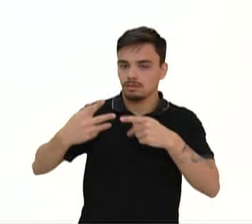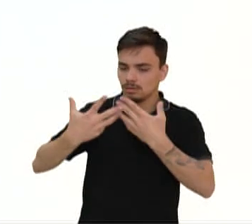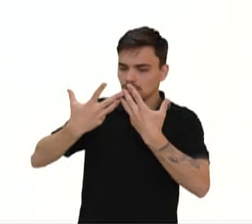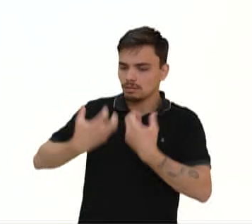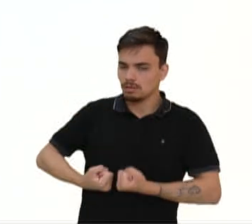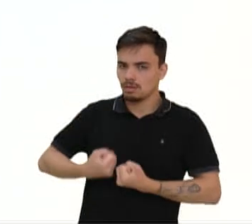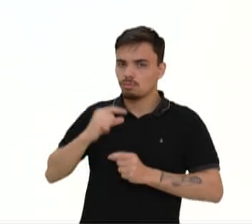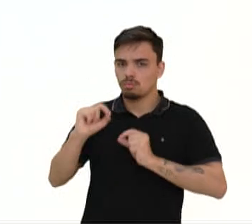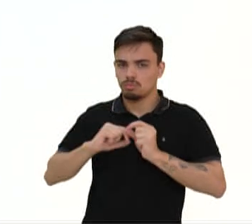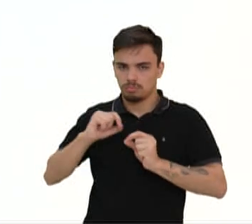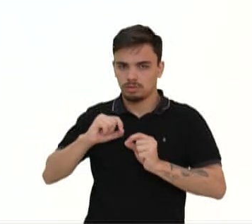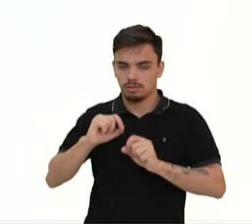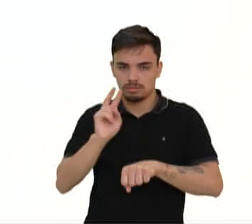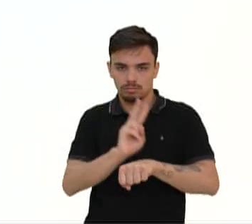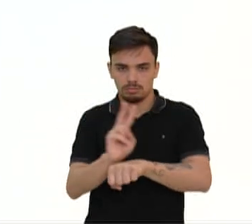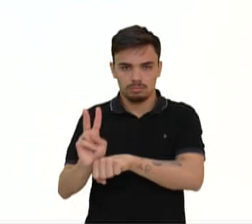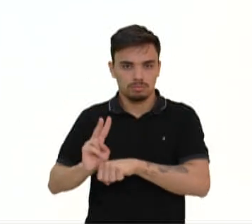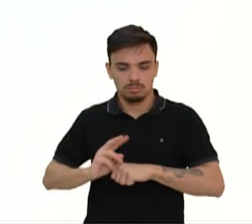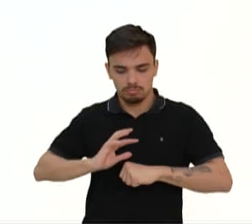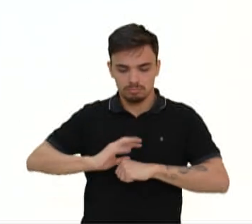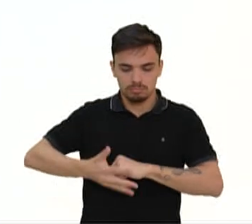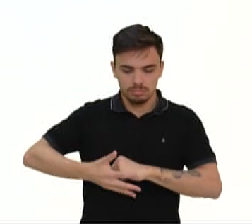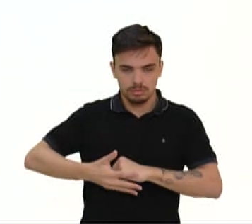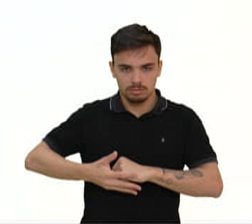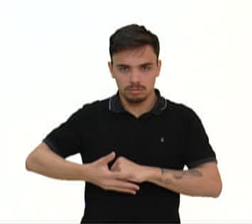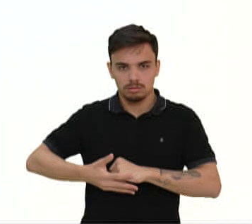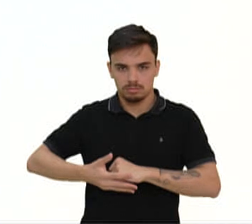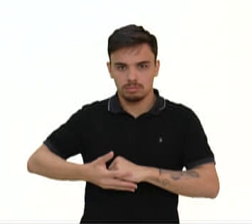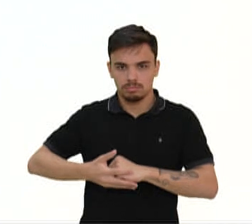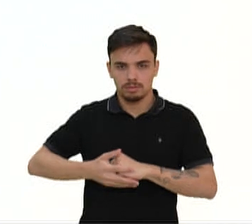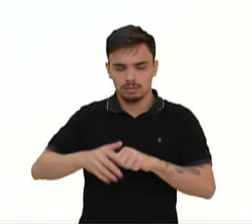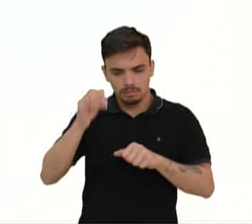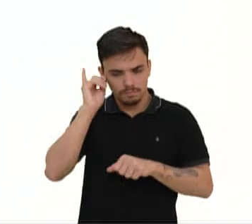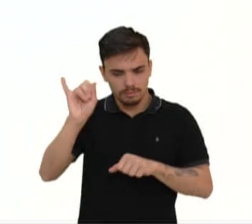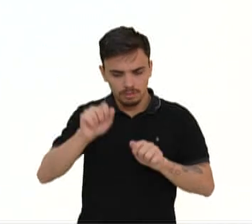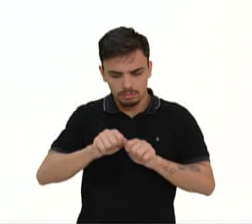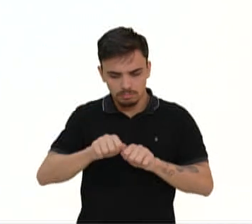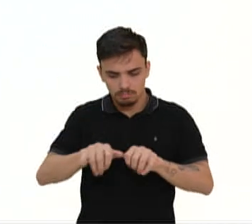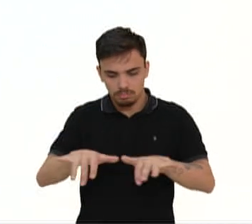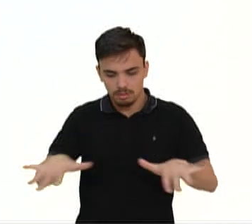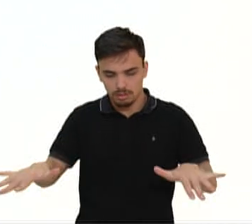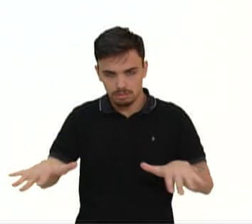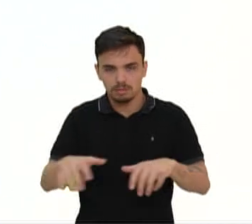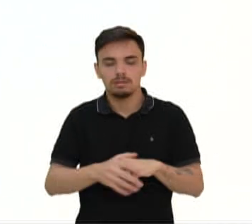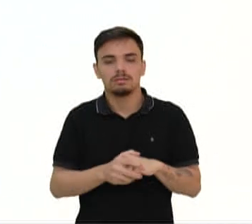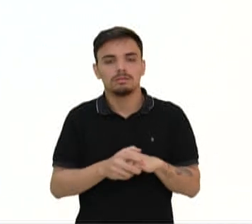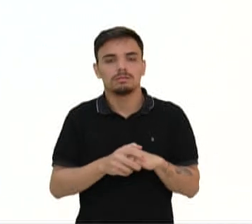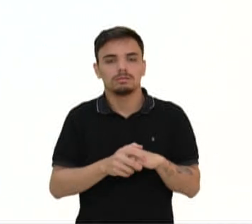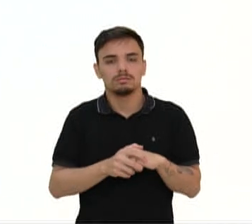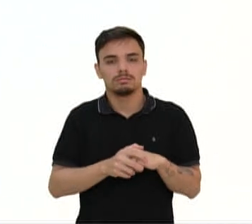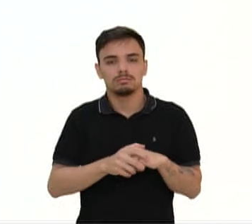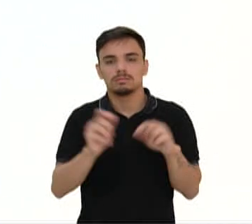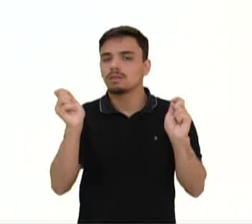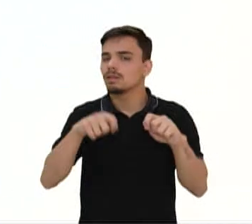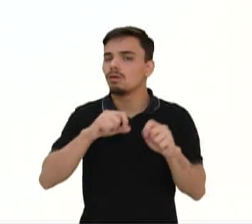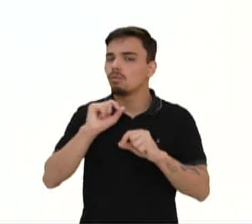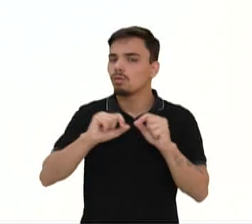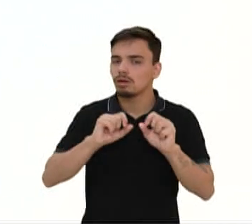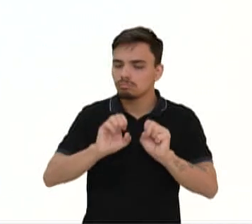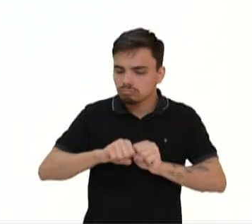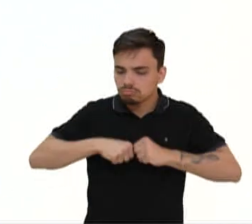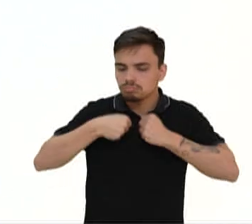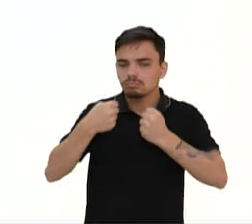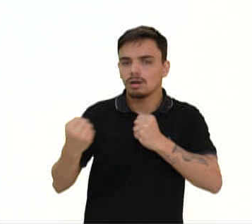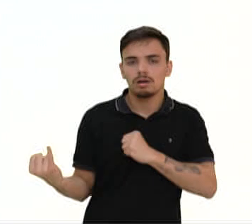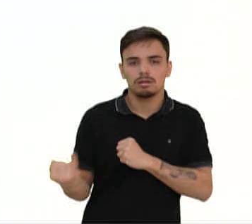adotou medidas de isolamento para conter o crescimento de contágio pelo coronavírus acabaram servindo para reforçar